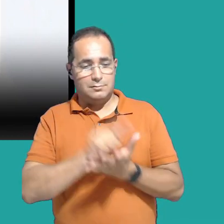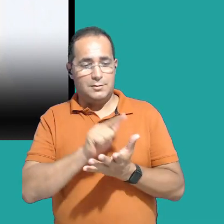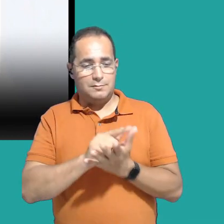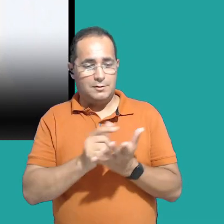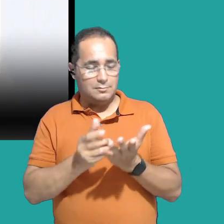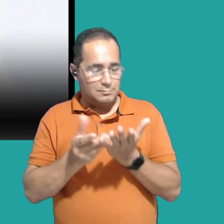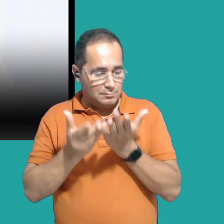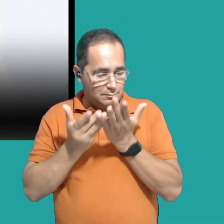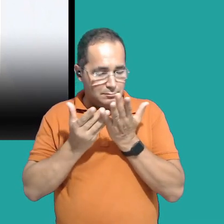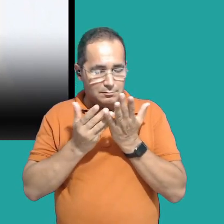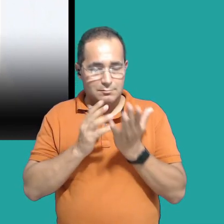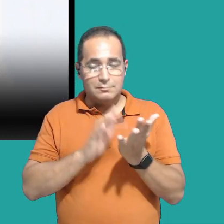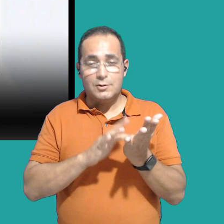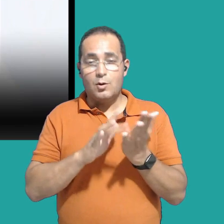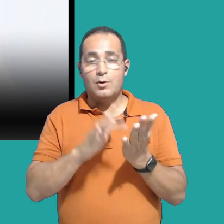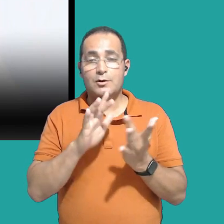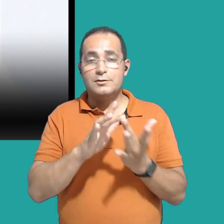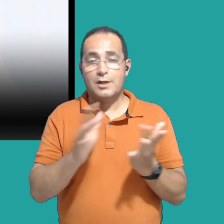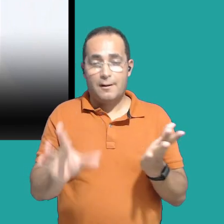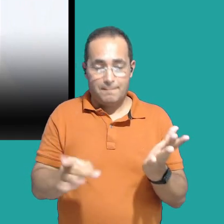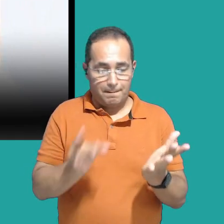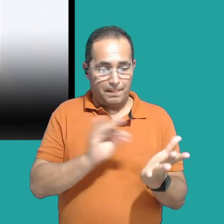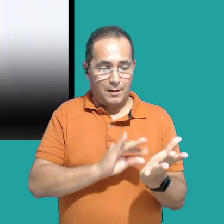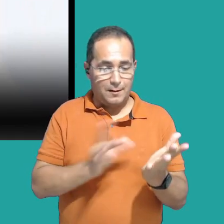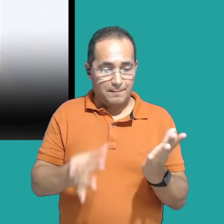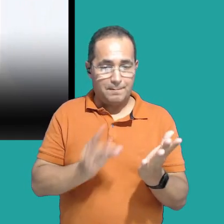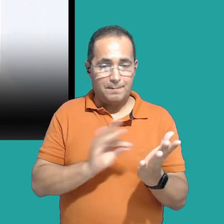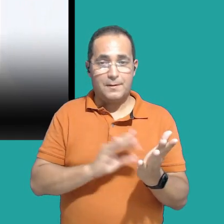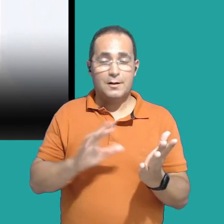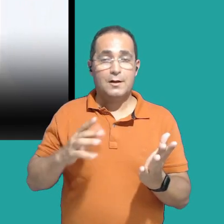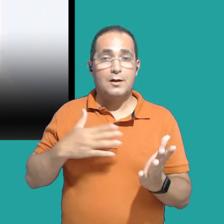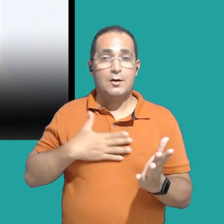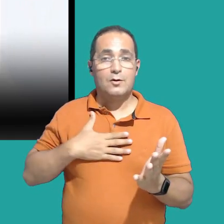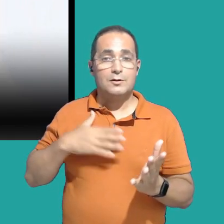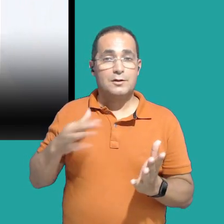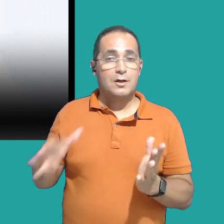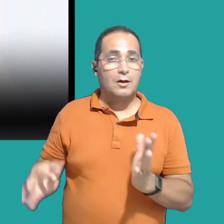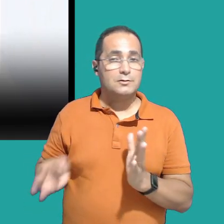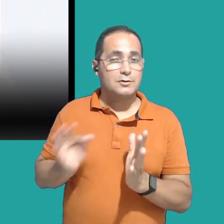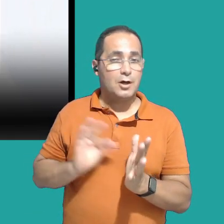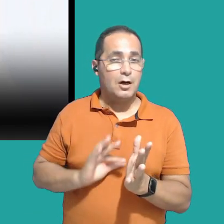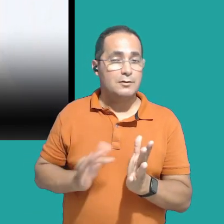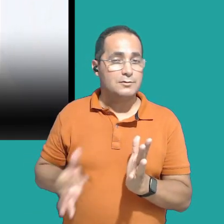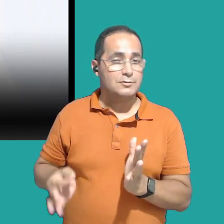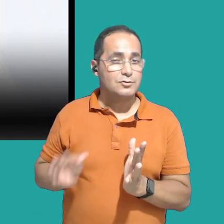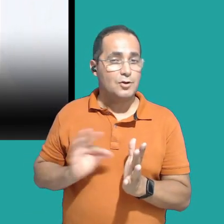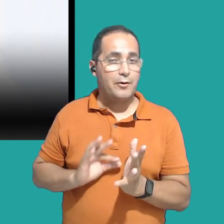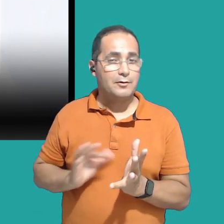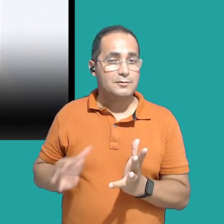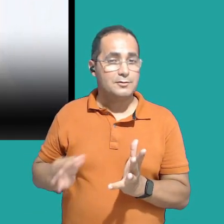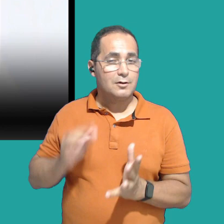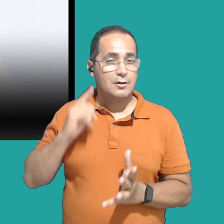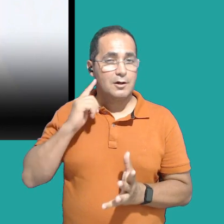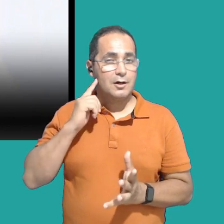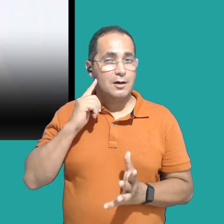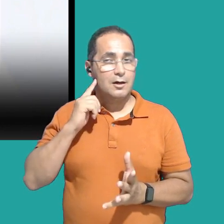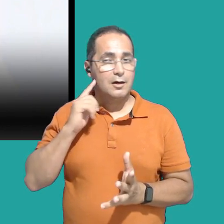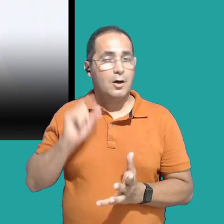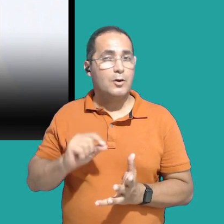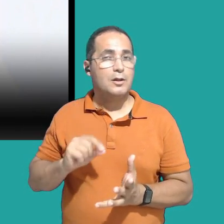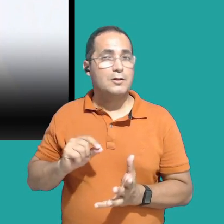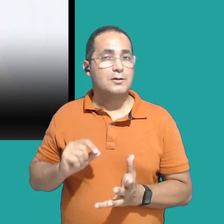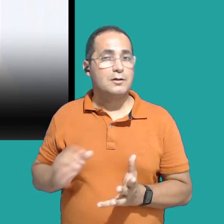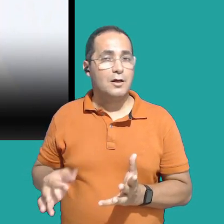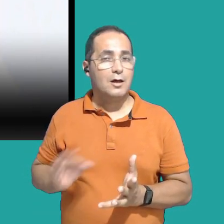que gosta do cheiro do papel, né? Eu tem gosto. Gente que gosta do contato, de passar a página. Eu gostava de ouvir o barulhinho das páginas. Eu ficava pegando